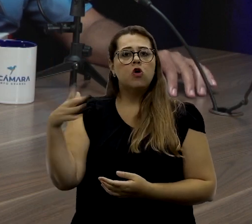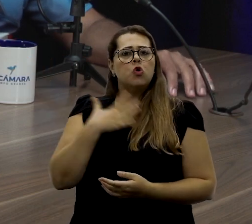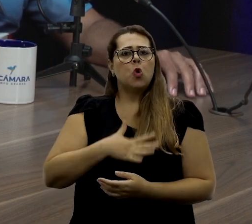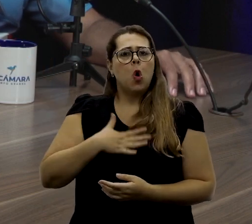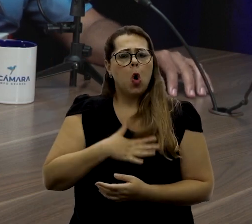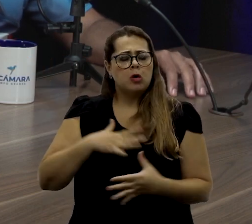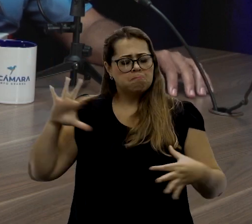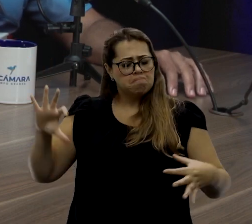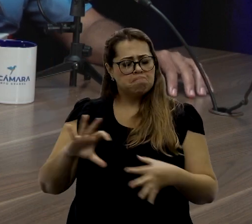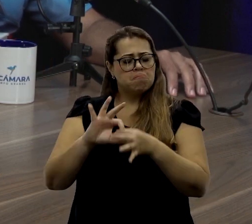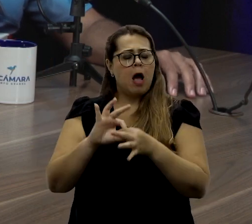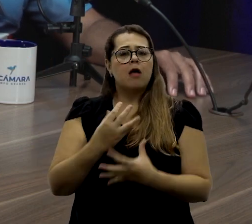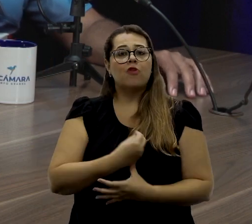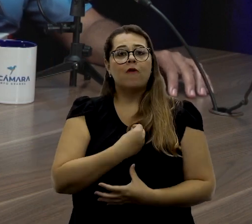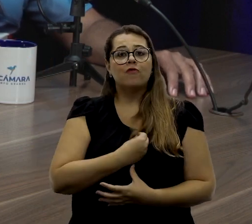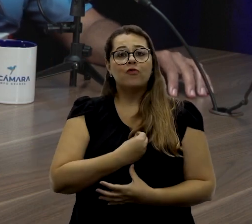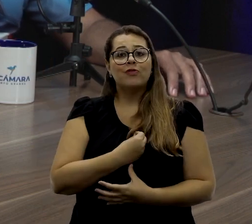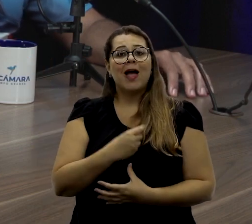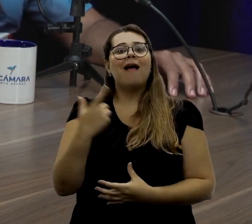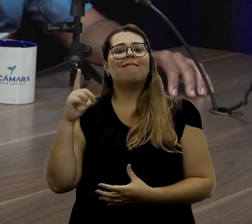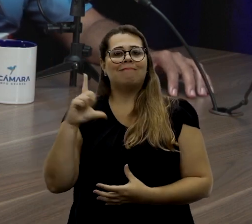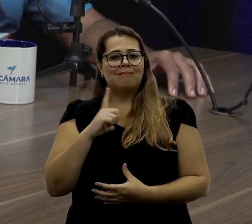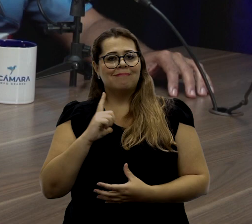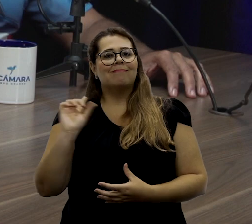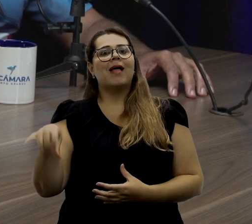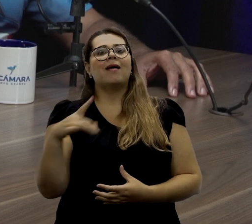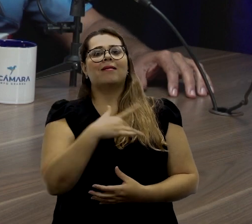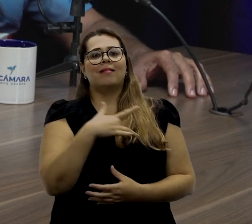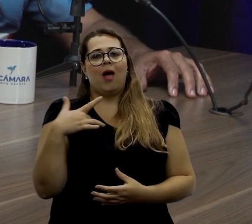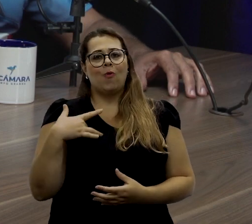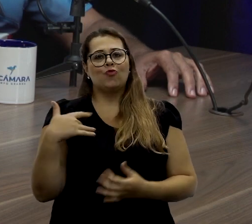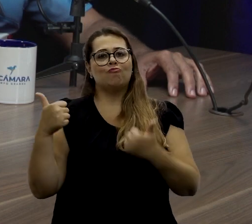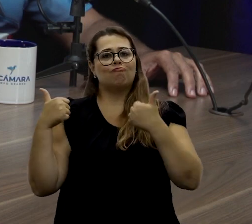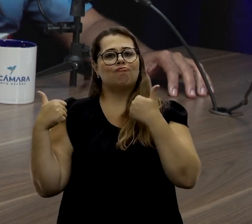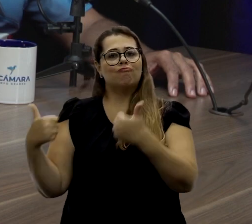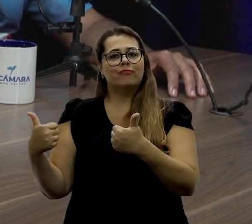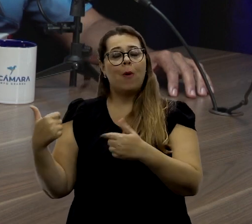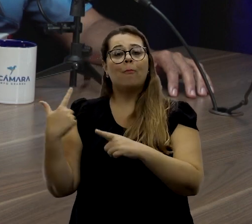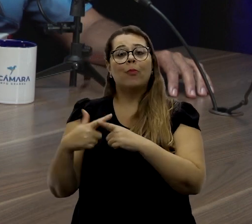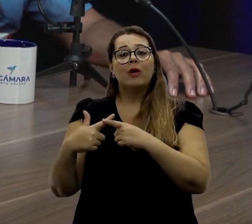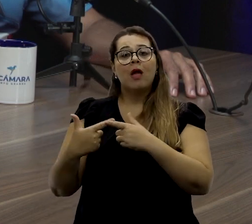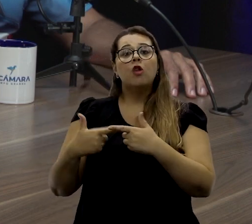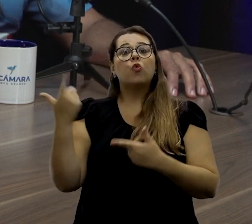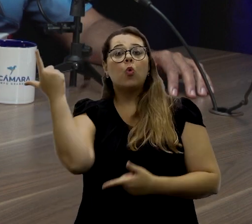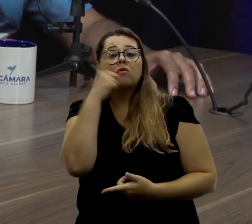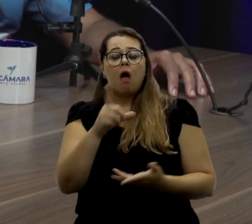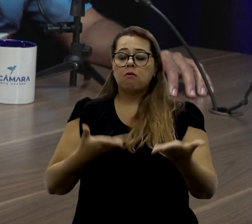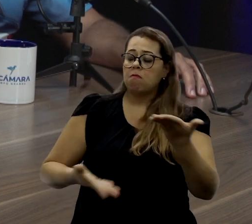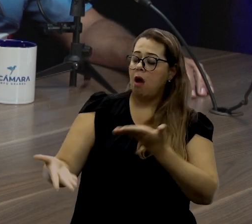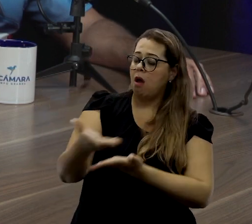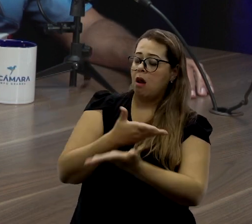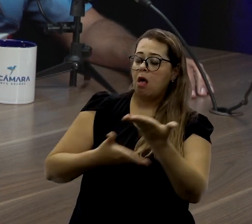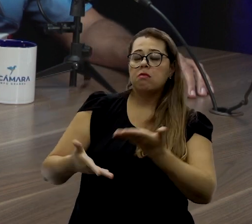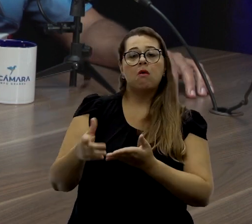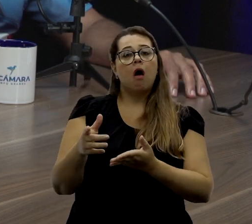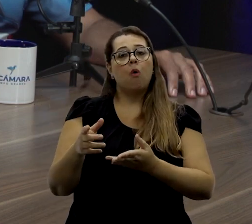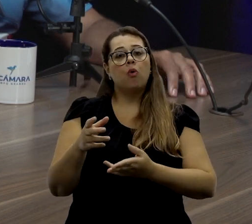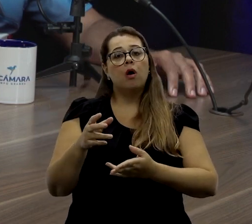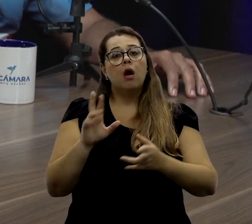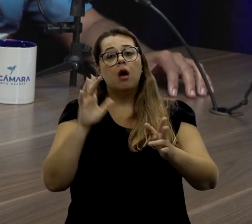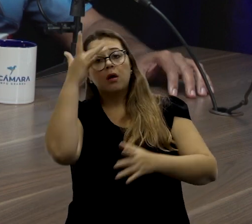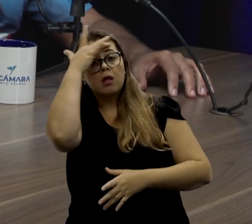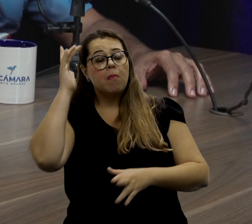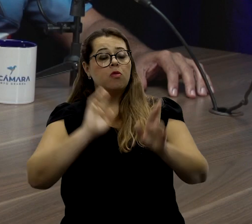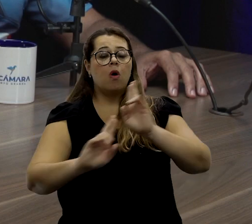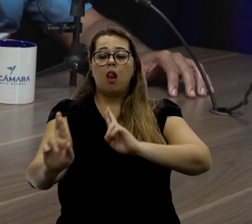envolvido com algo que faz sentido à vida dele, ele tem uma saúde. Porque isso propicia ele estabelecer outras relações com outras